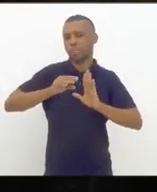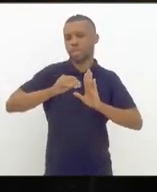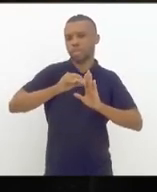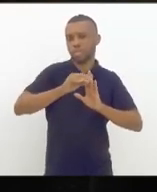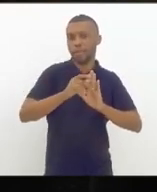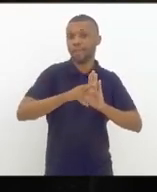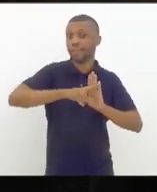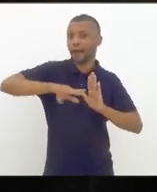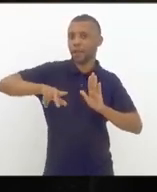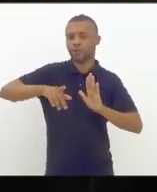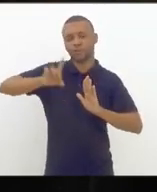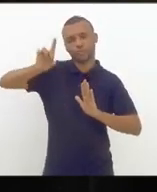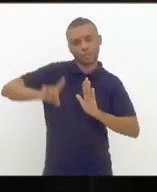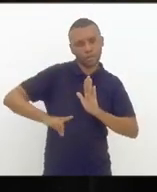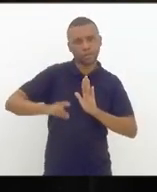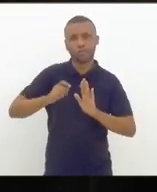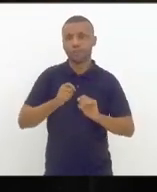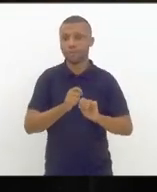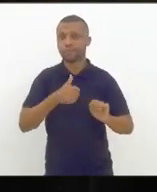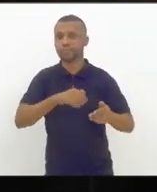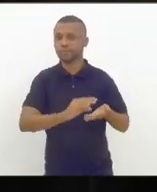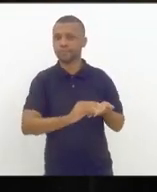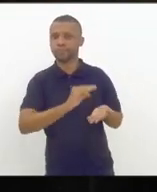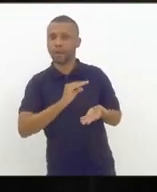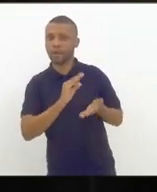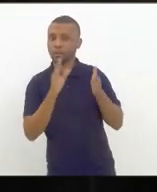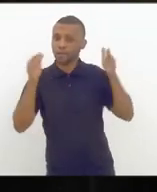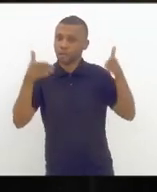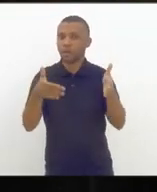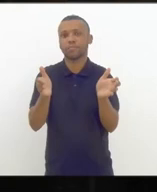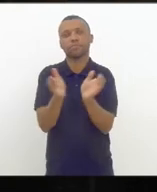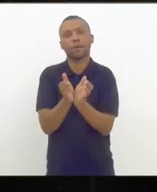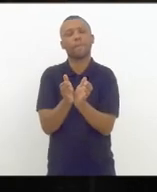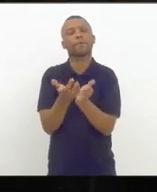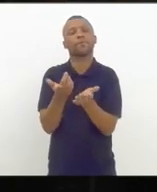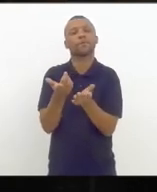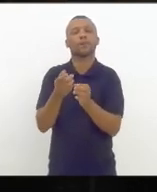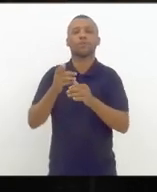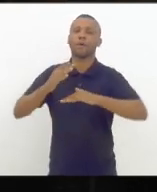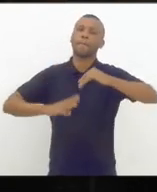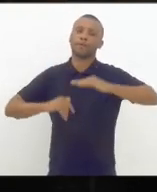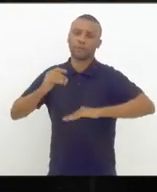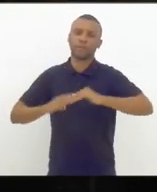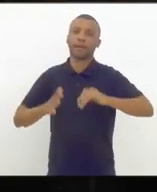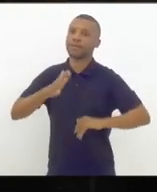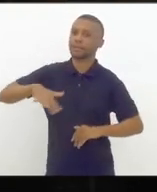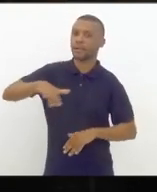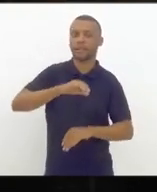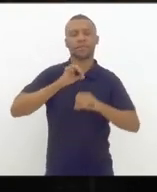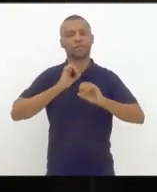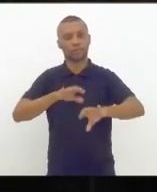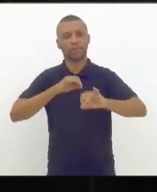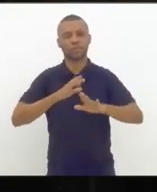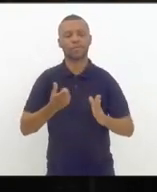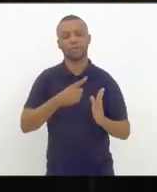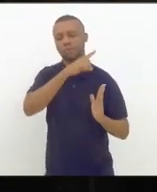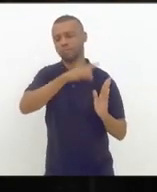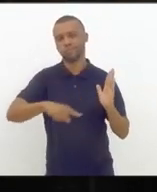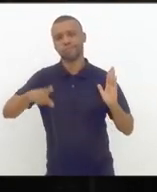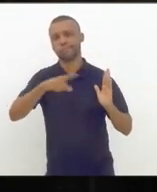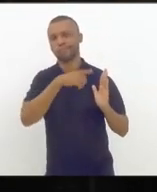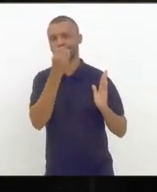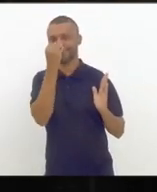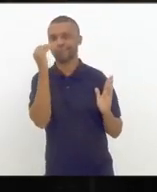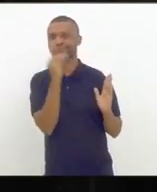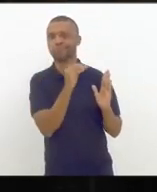já consagrados em lei no plano de cargo de profissional de educação da rede Municipal de São Gonçalo foi foi desfeito foi vários direitos foram